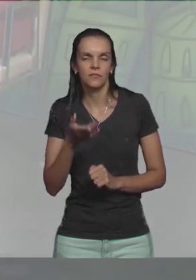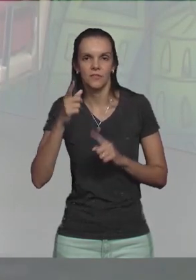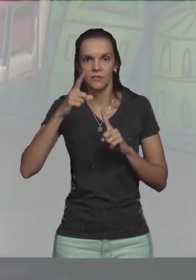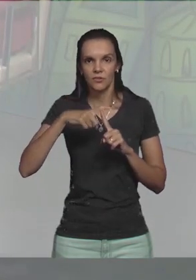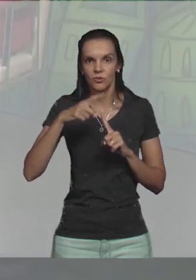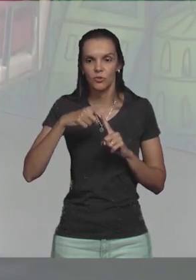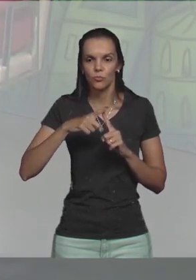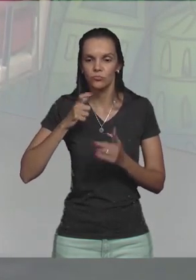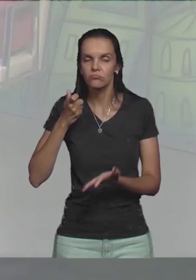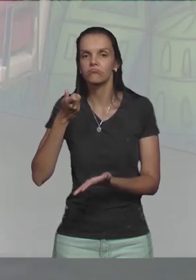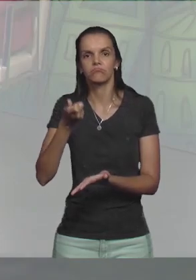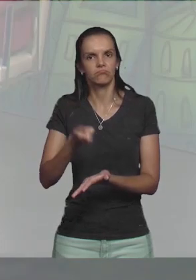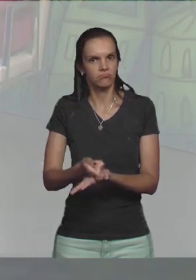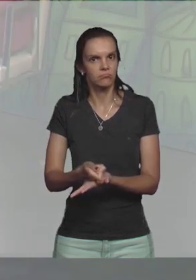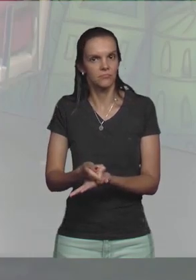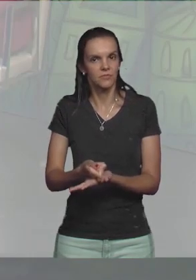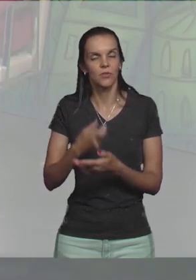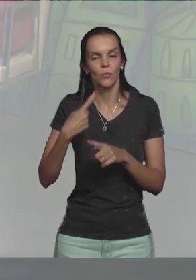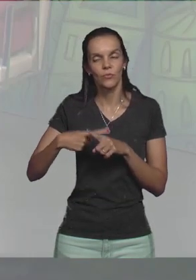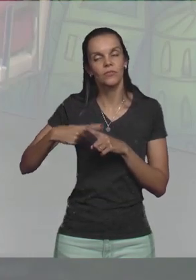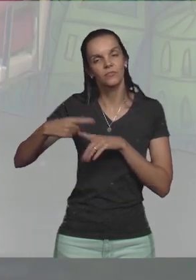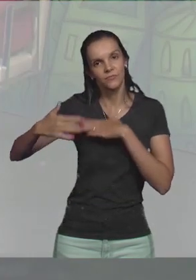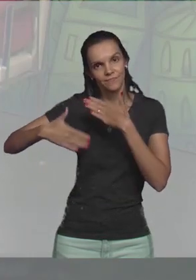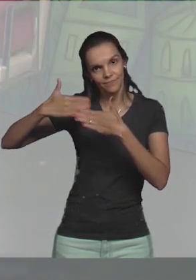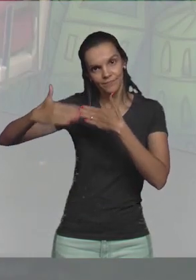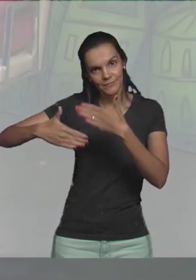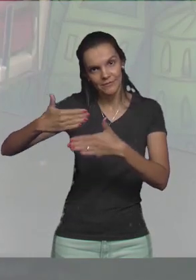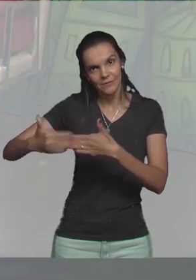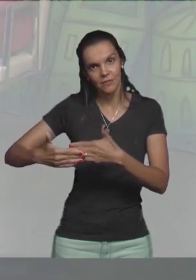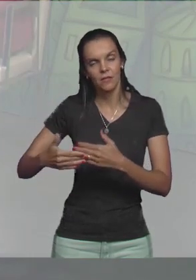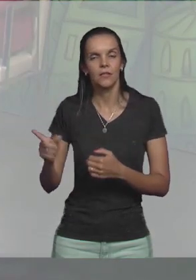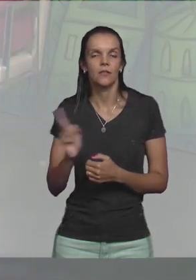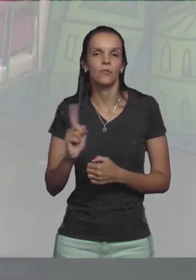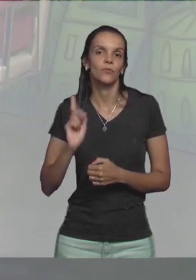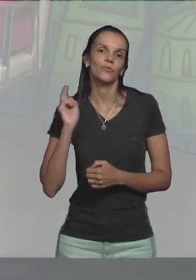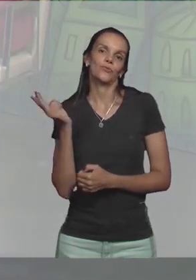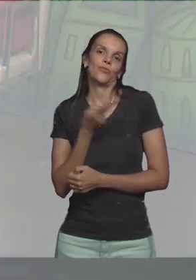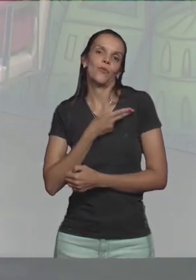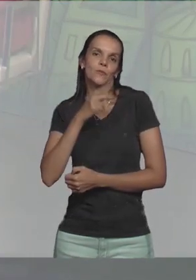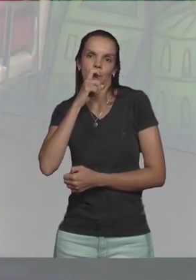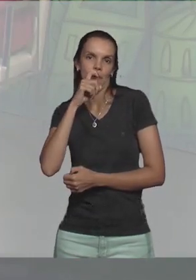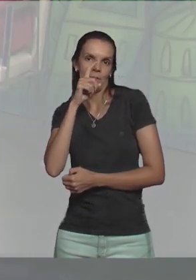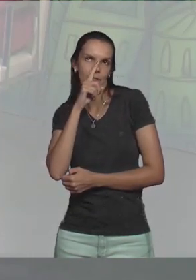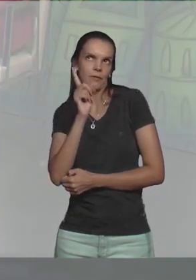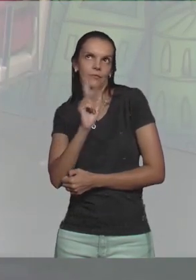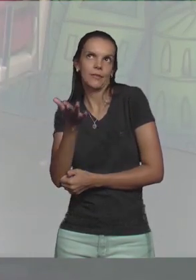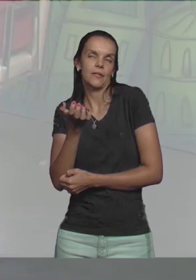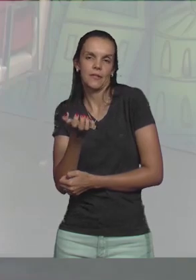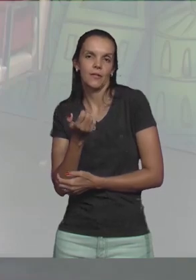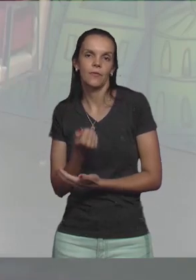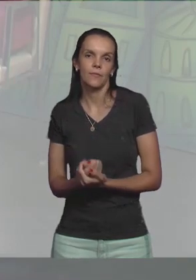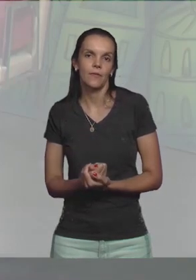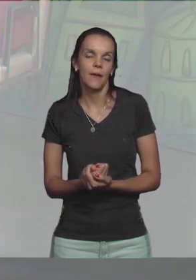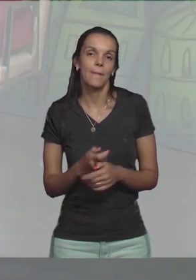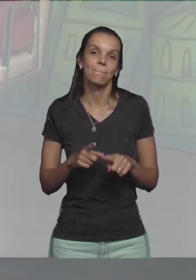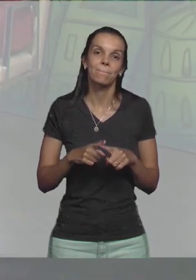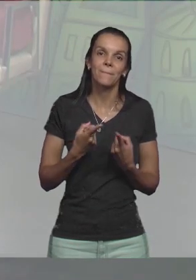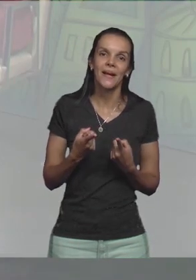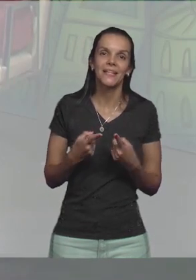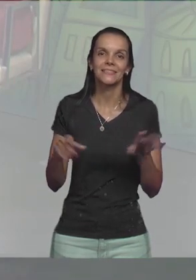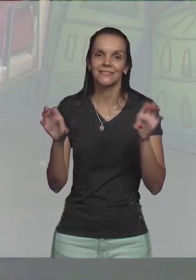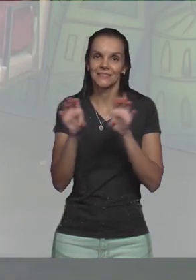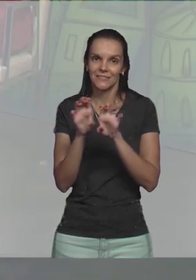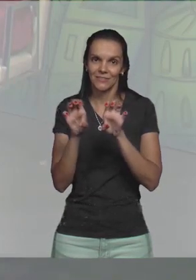esse tipo de posicionamento, porque isso vai sendo passado. Não que os nossos pais não quisessem isso, mas a